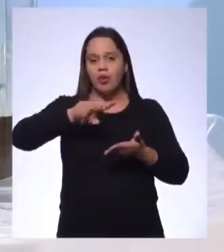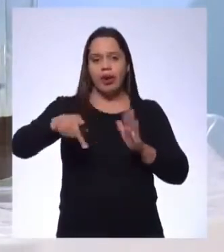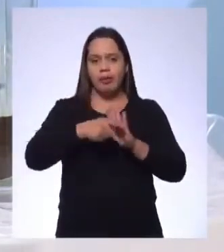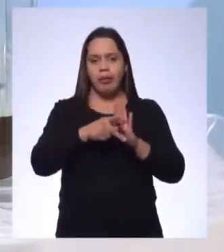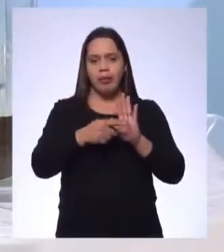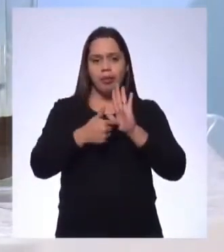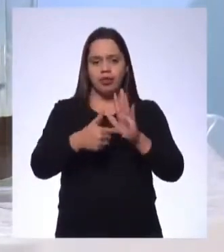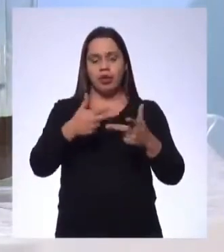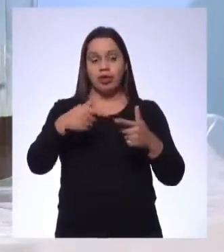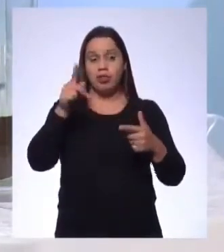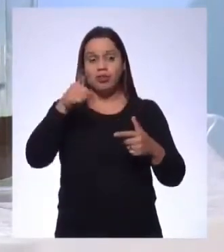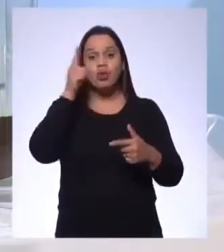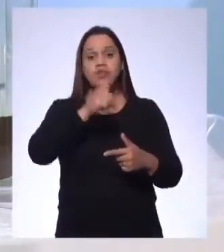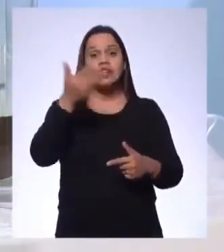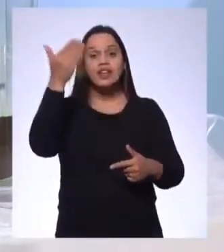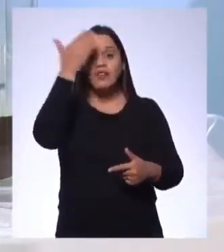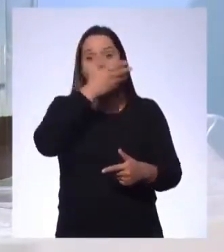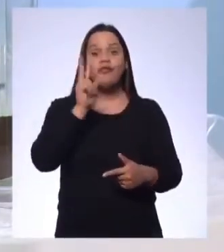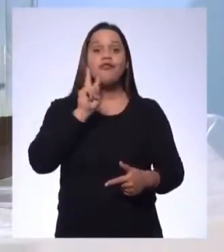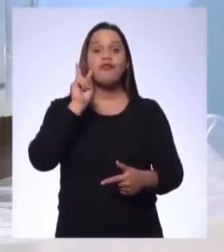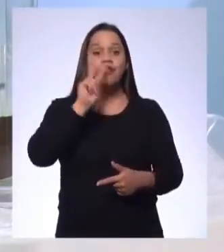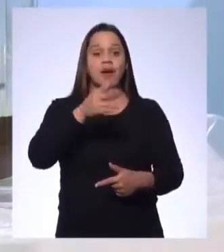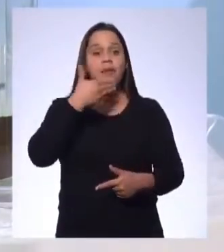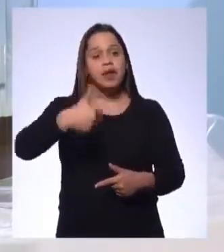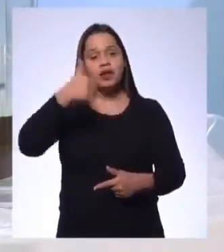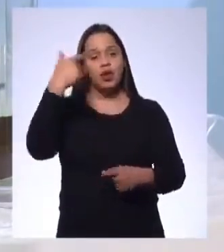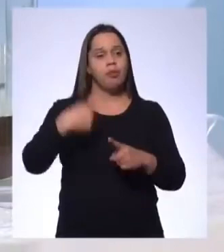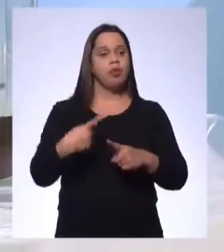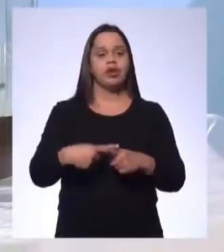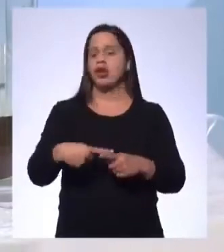enxergarem, porque ele não vai se misturar.